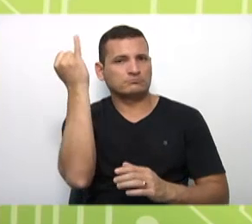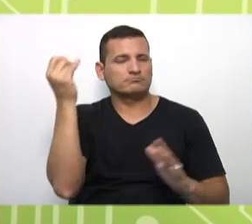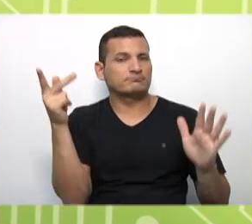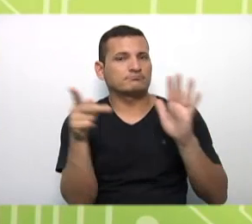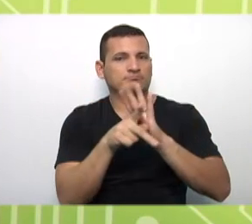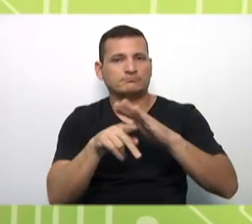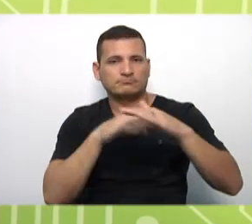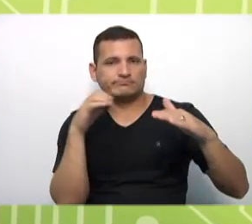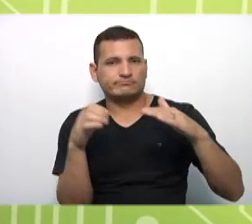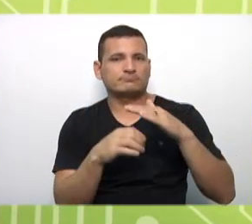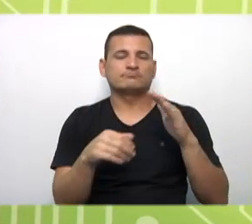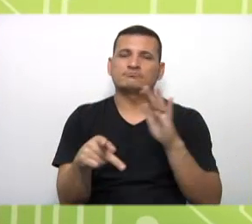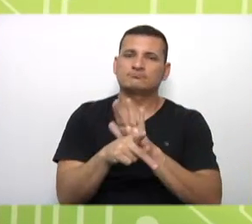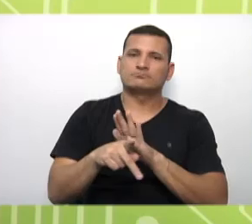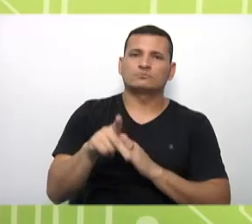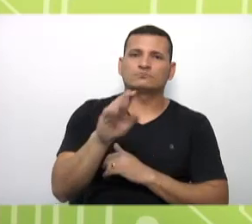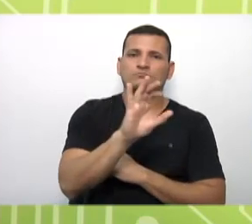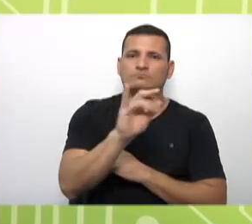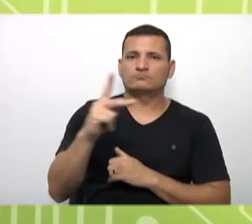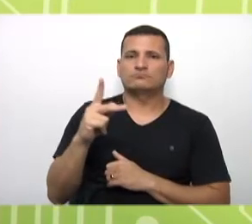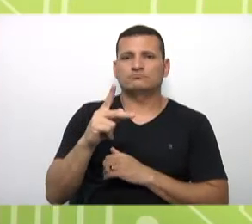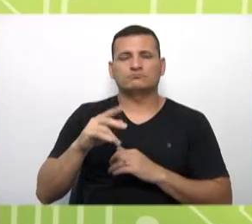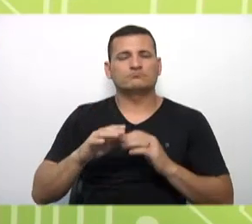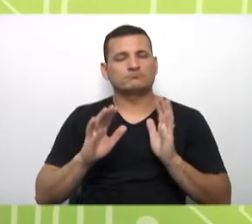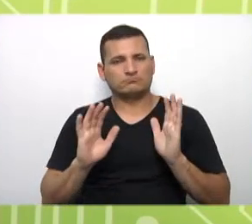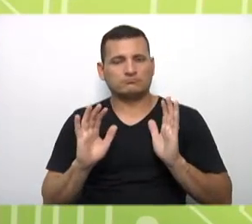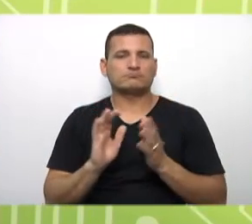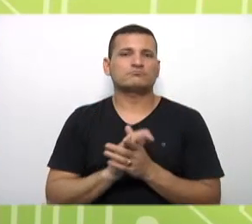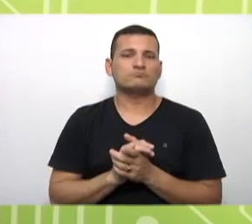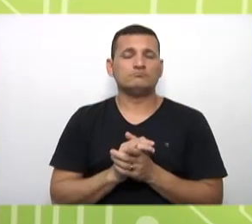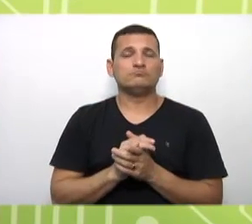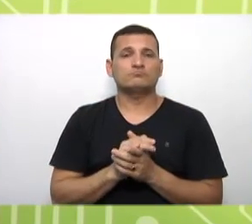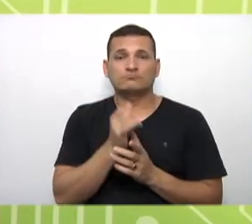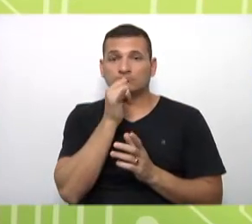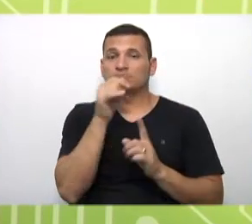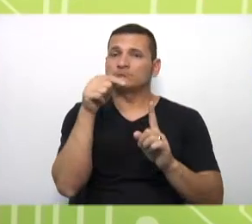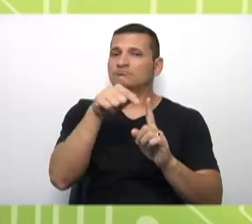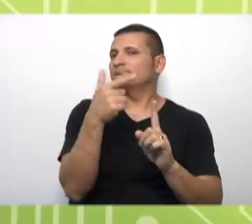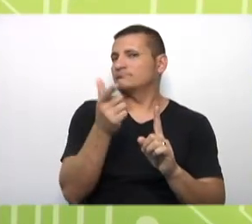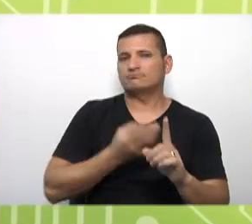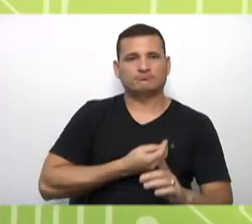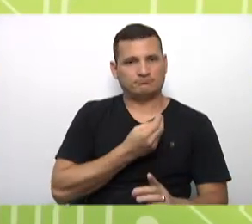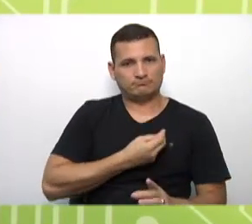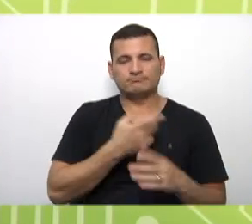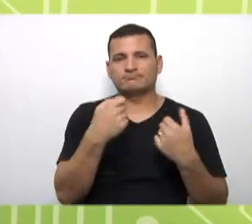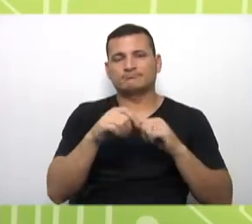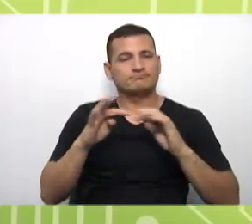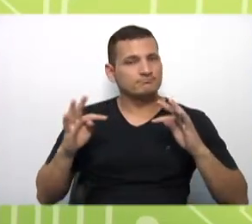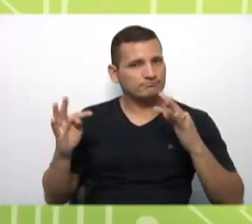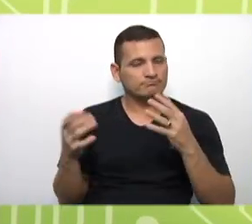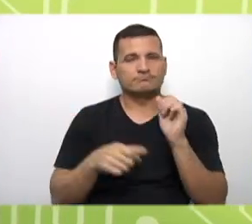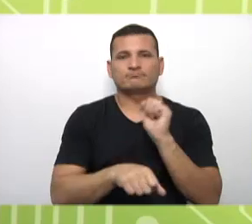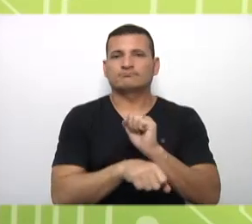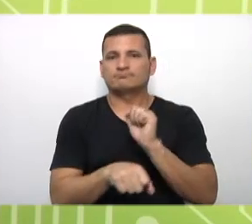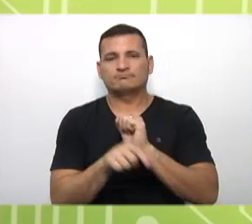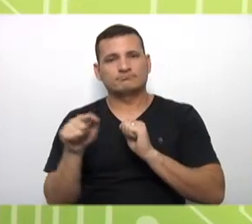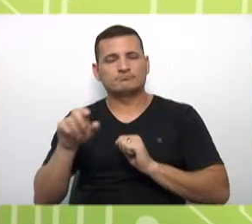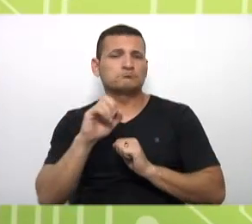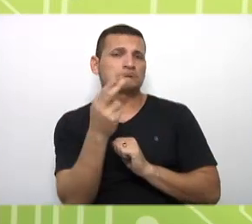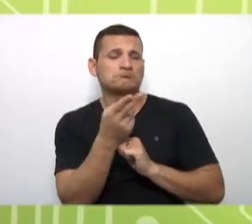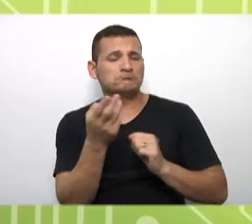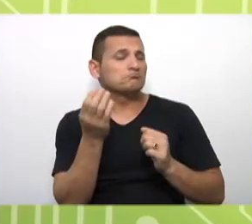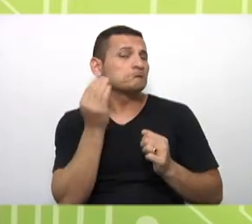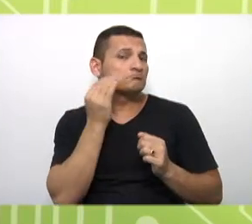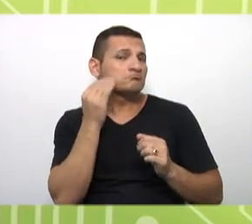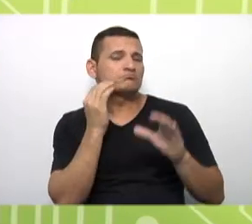para a cooperativa ou para a empresa, e ele não estiver presente, vai ter que aguardar ele ou entrar em contato para ver qual é